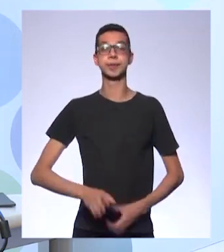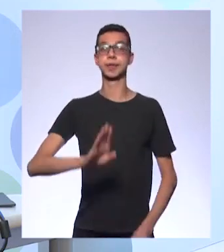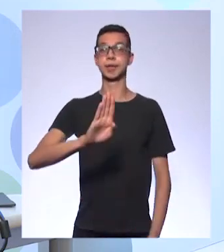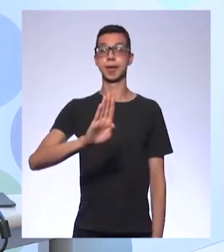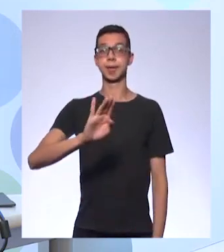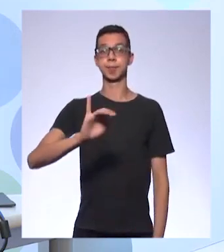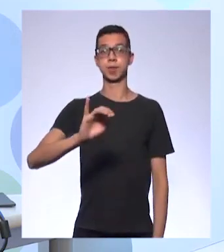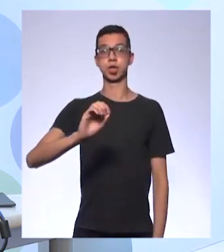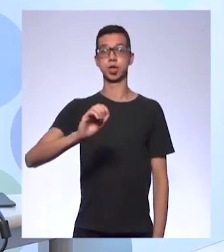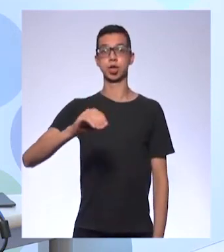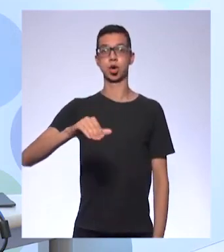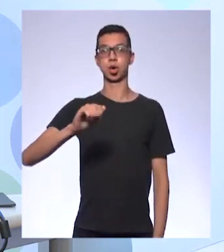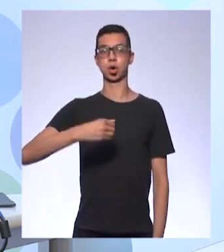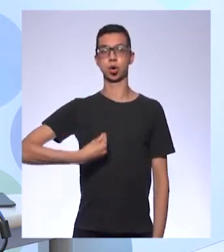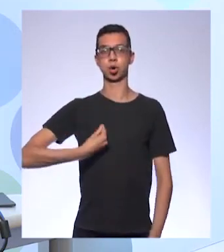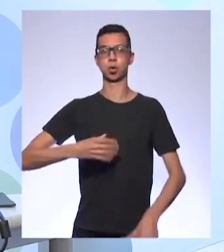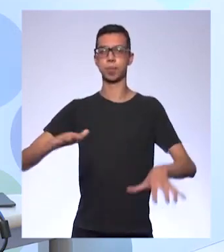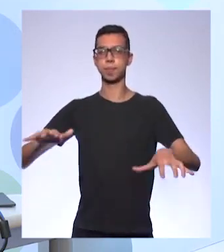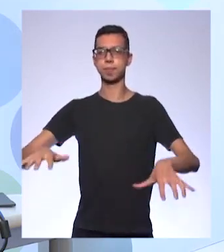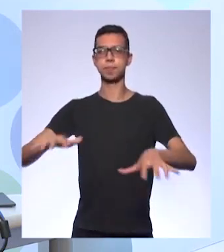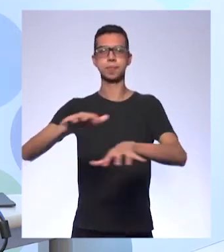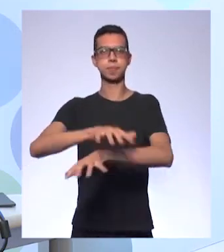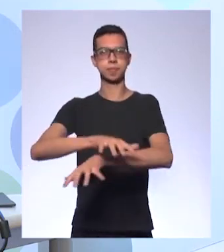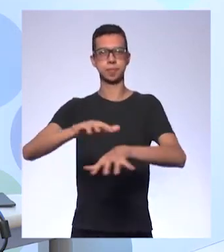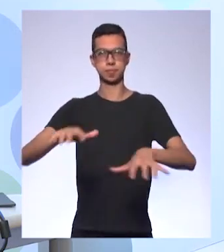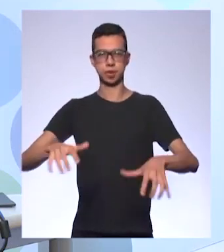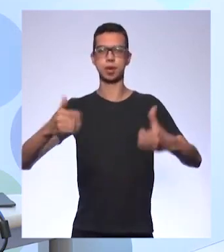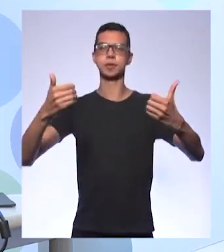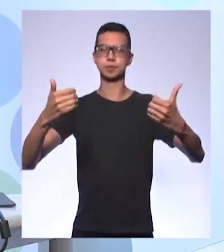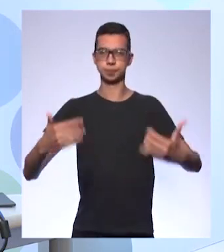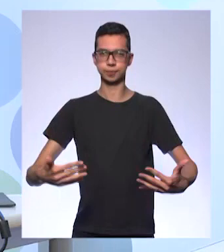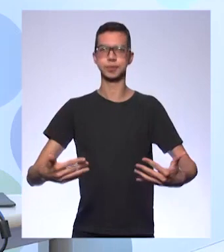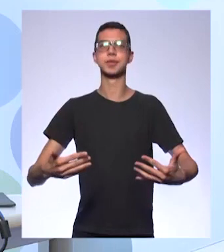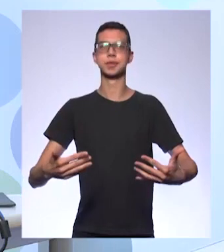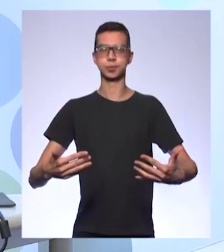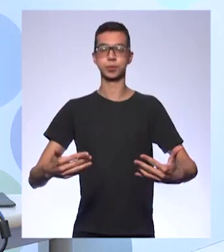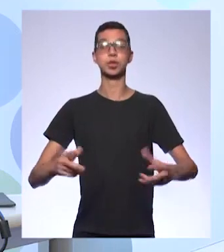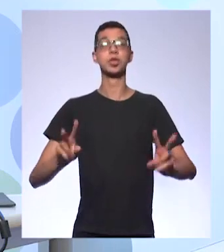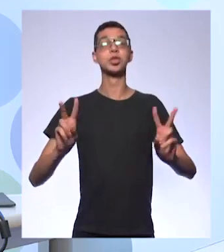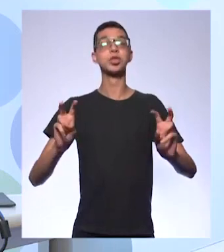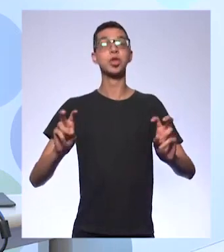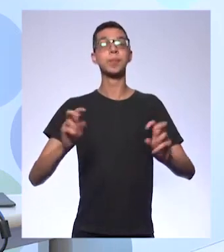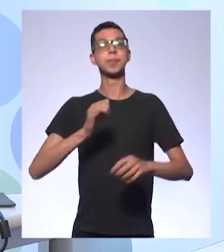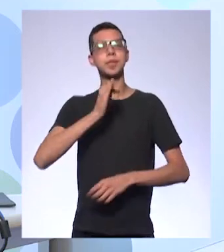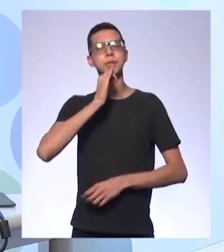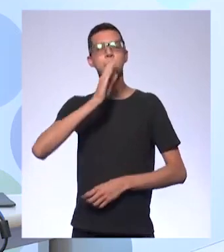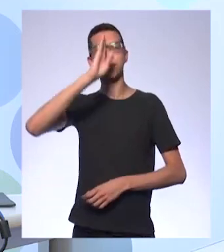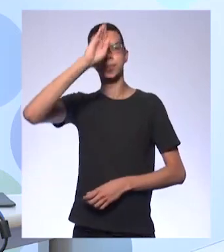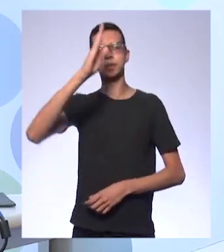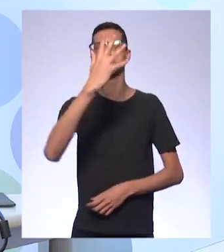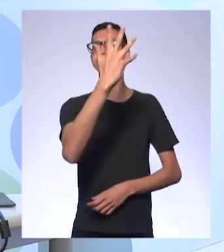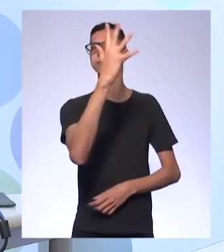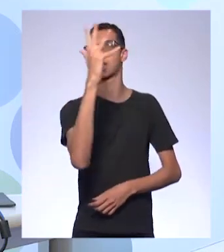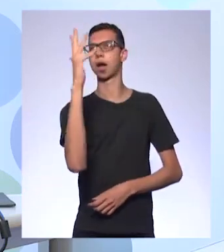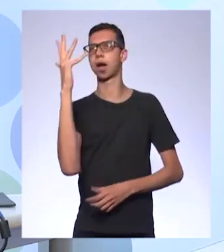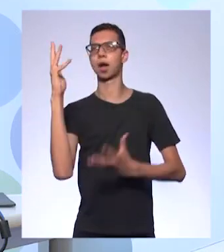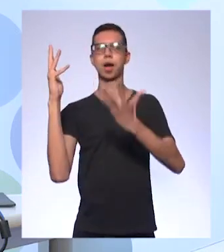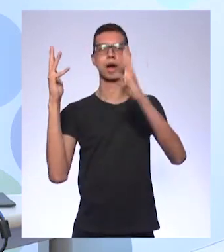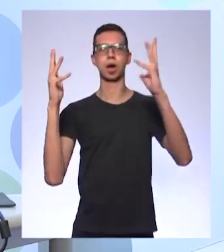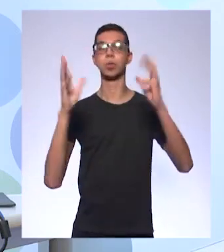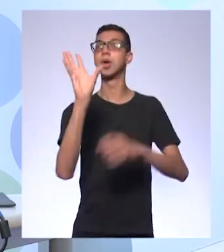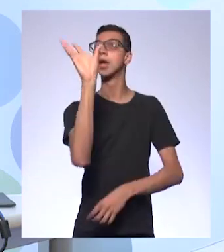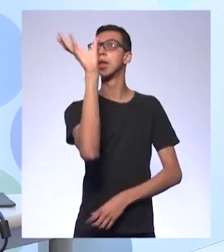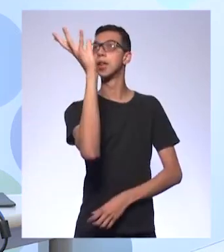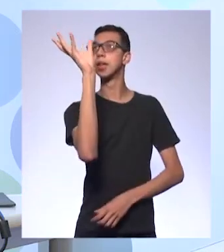que nós denominamos aí esses complexos, principalmente nessa relação vegetativa e climática que nós temos